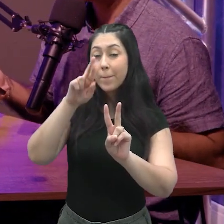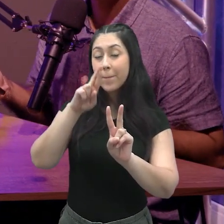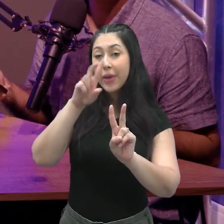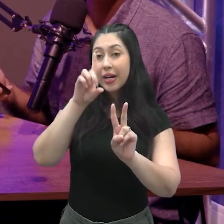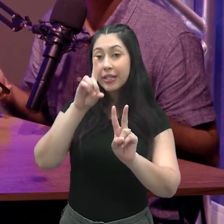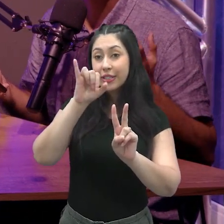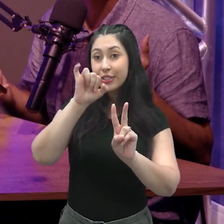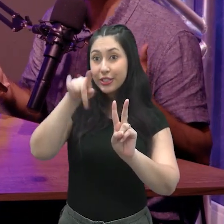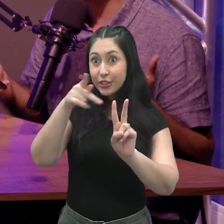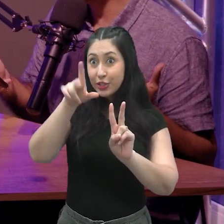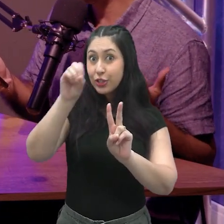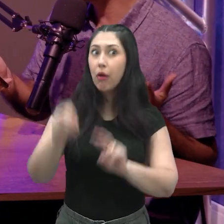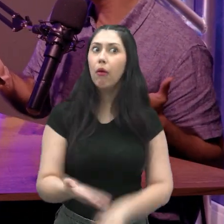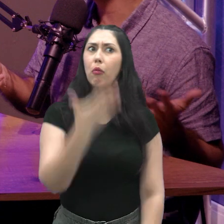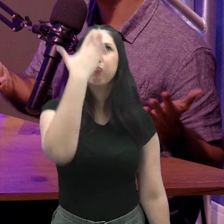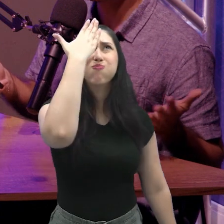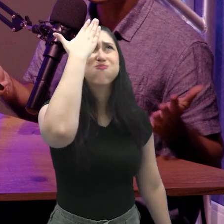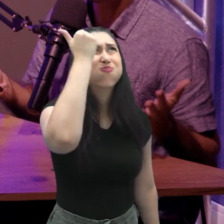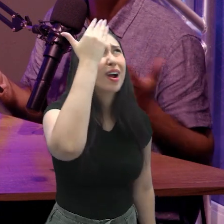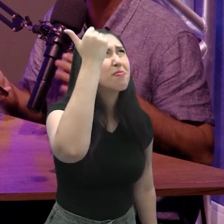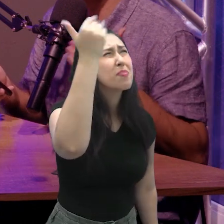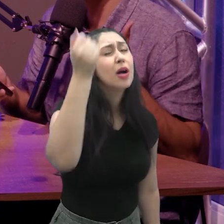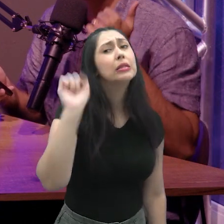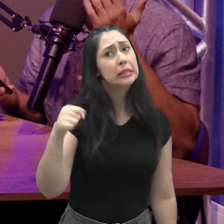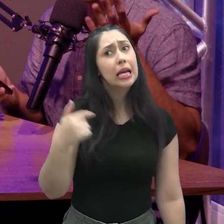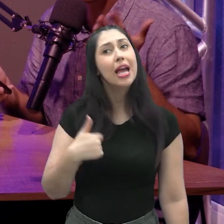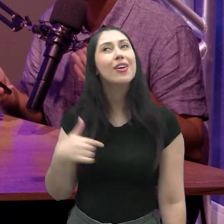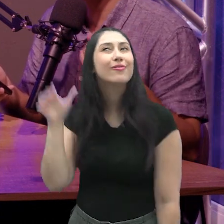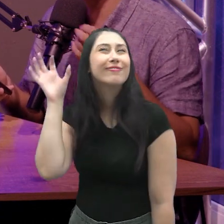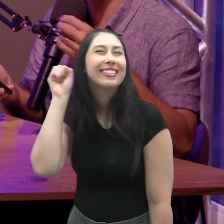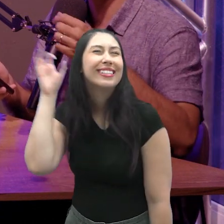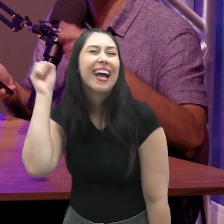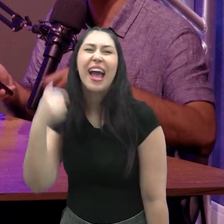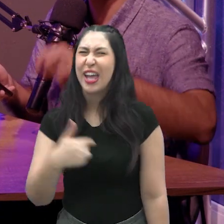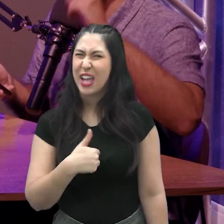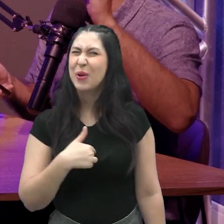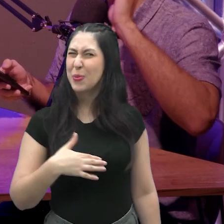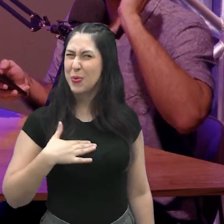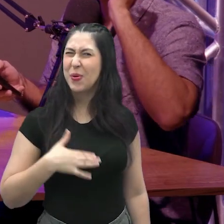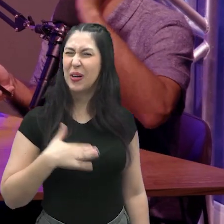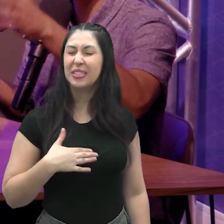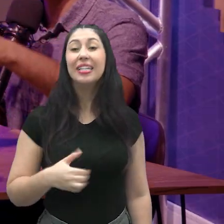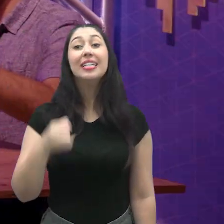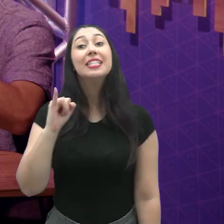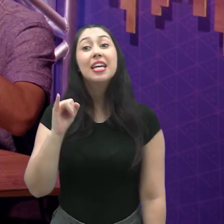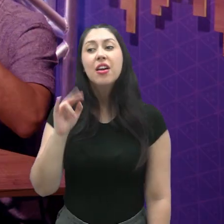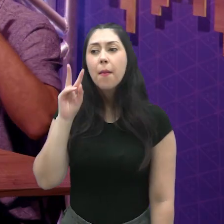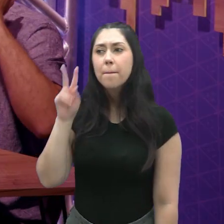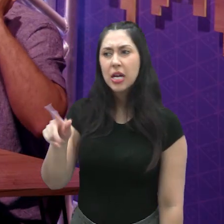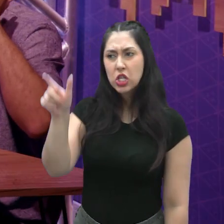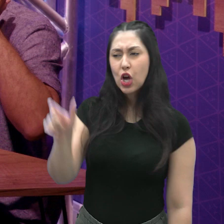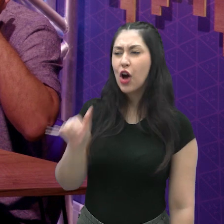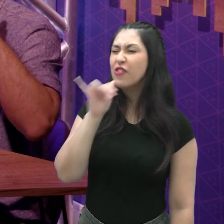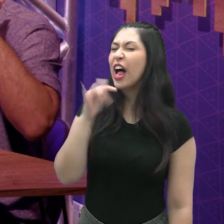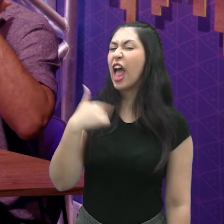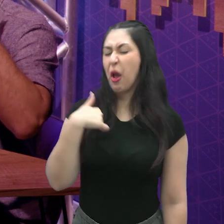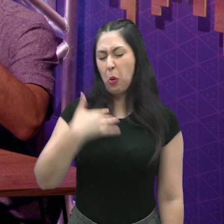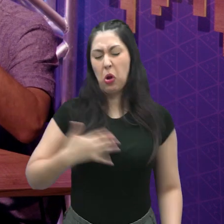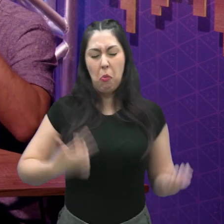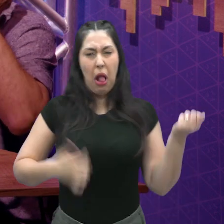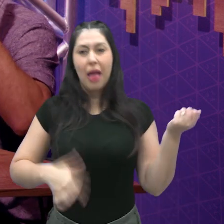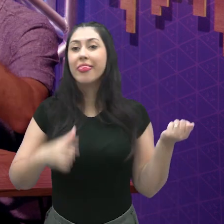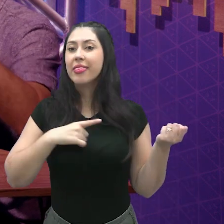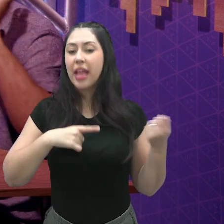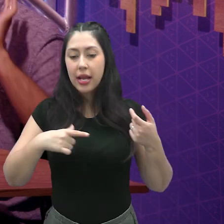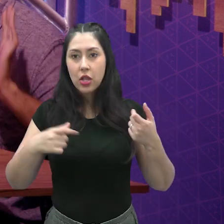Grande. Escuto Gigantes. Escuto pra caramba, assim. Adoro. Se você vê um cara que gosta de sertanejo, se ele gosta muito,